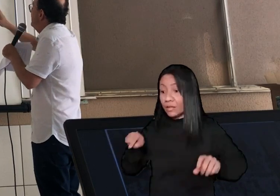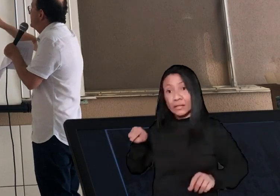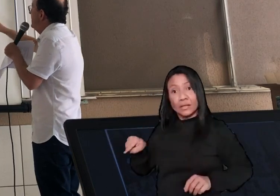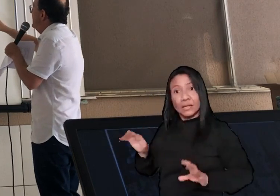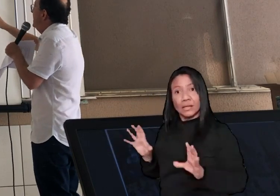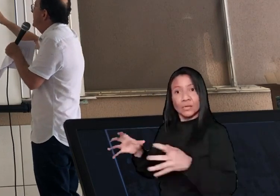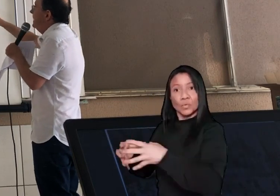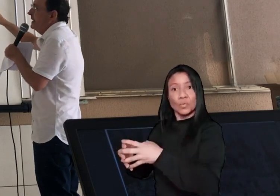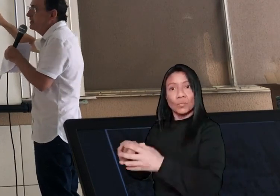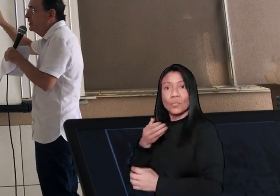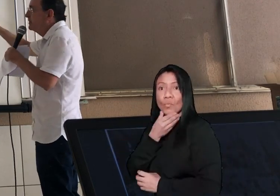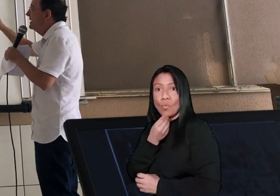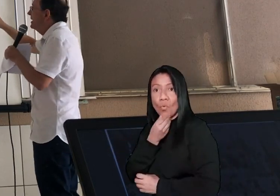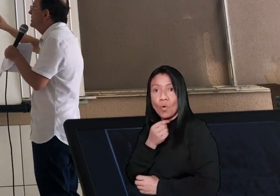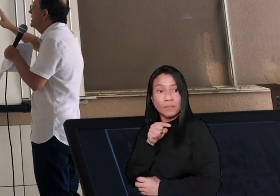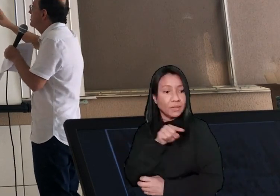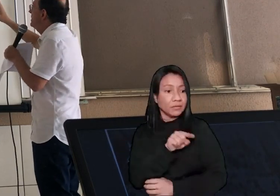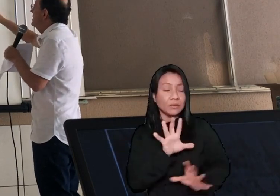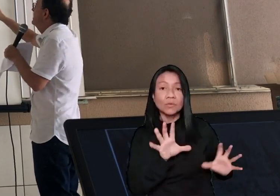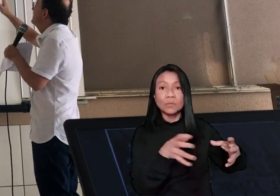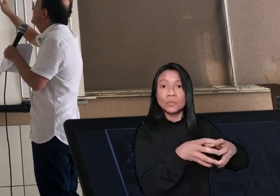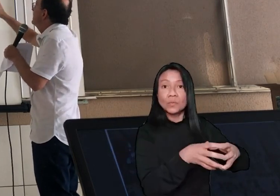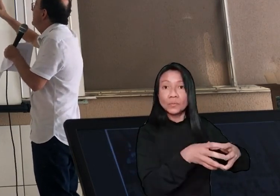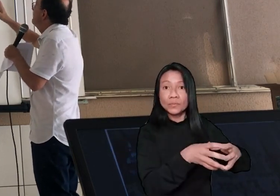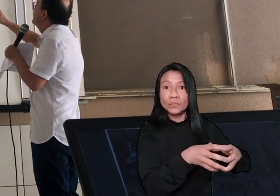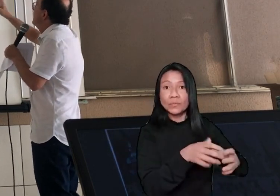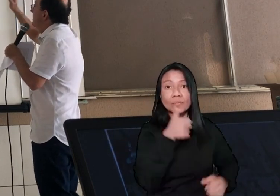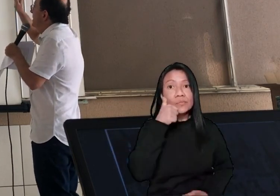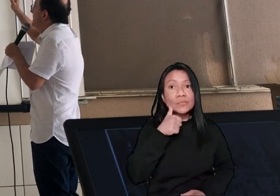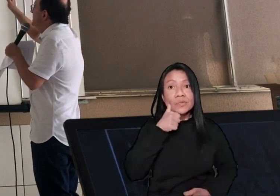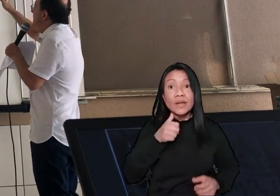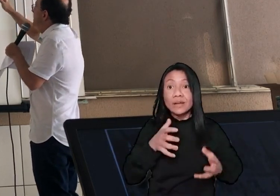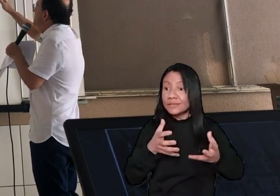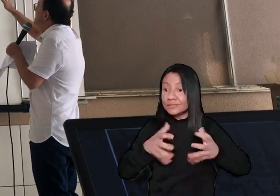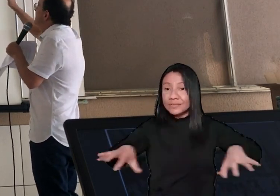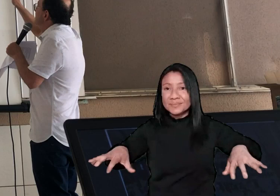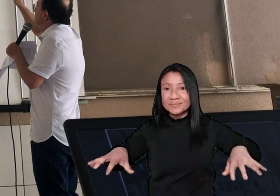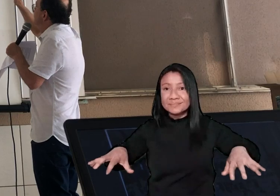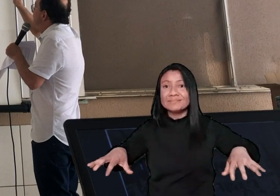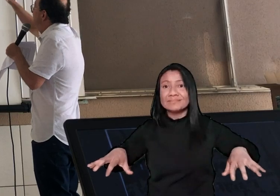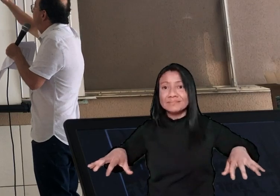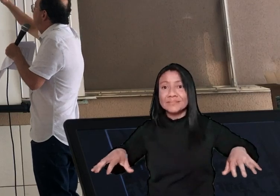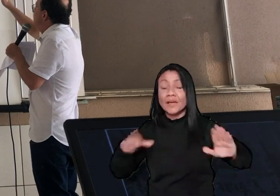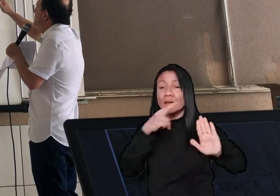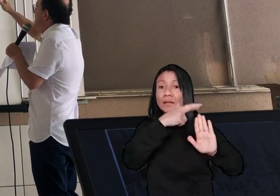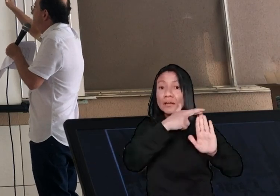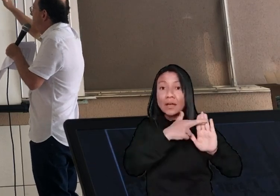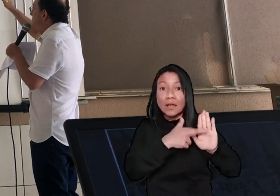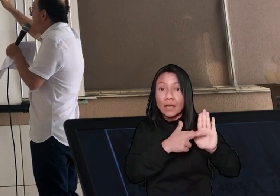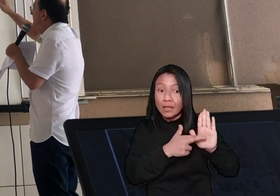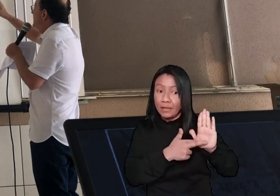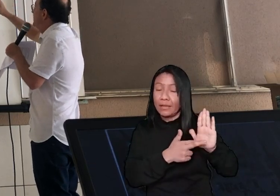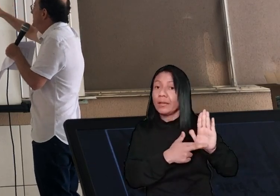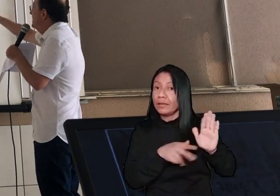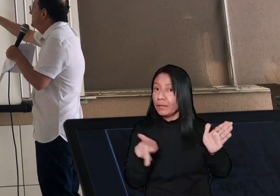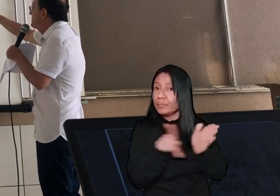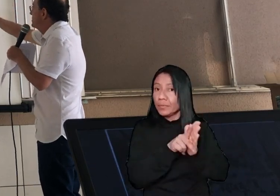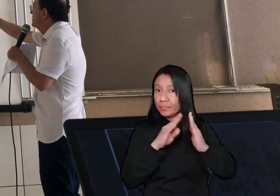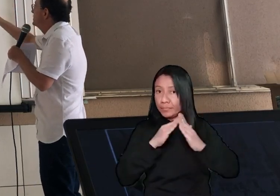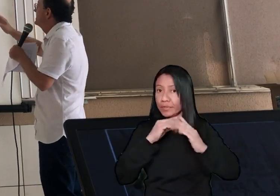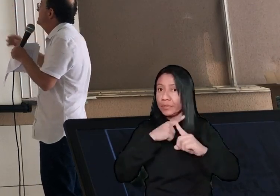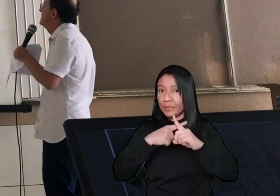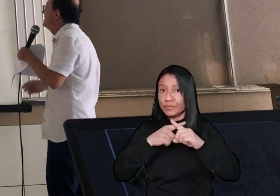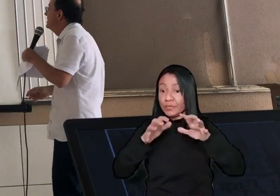né? Mas era a norma da igreja católica, tá? Rezar de frente para o altar o padre e